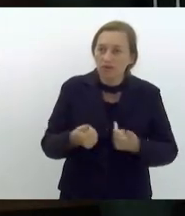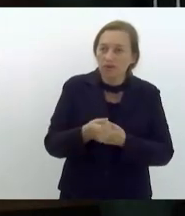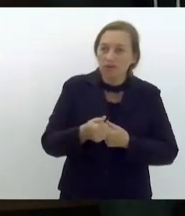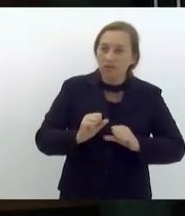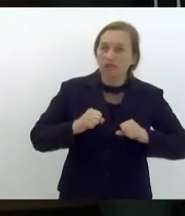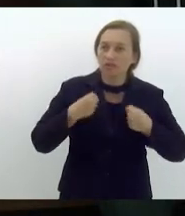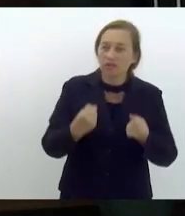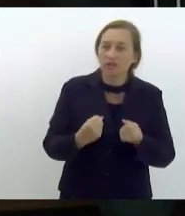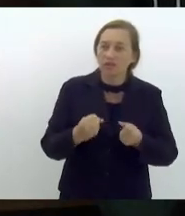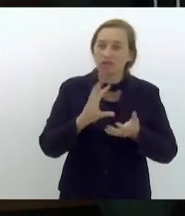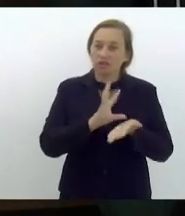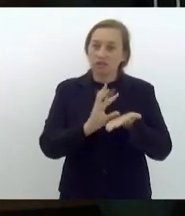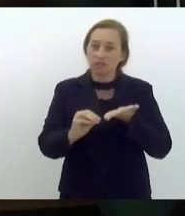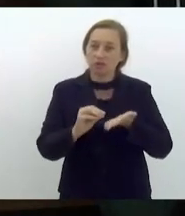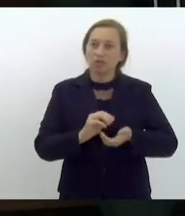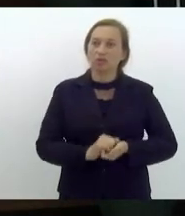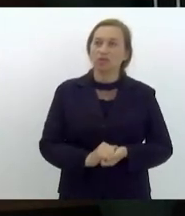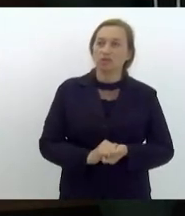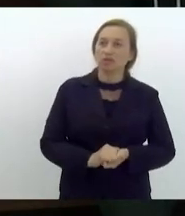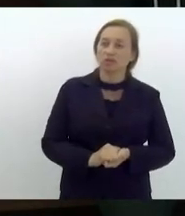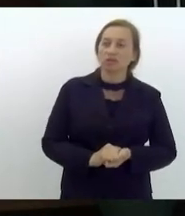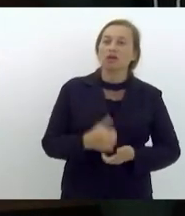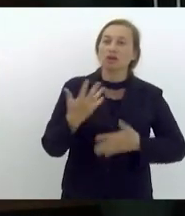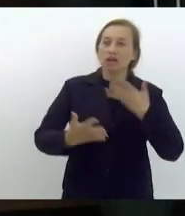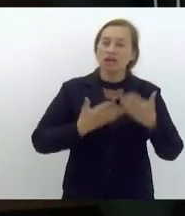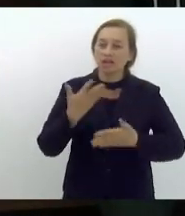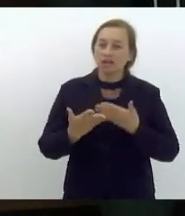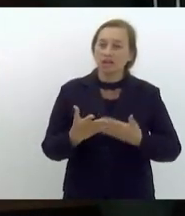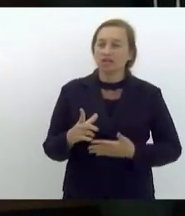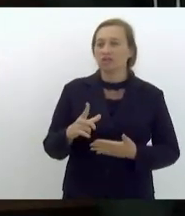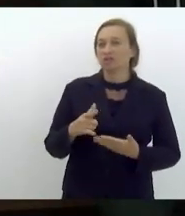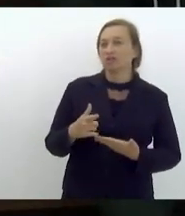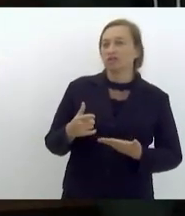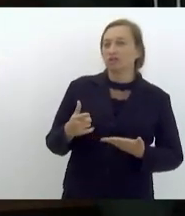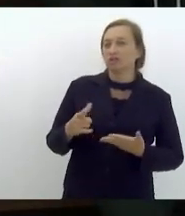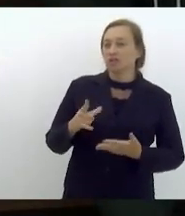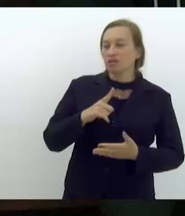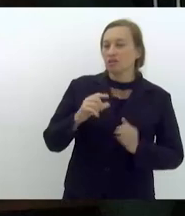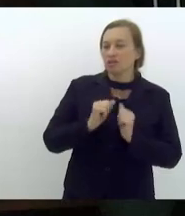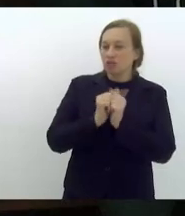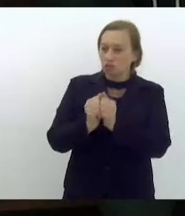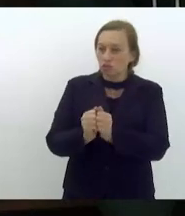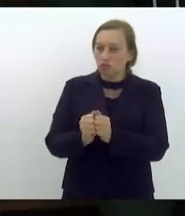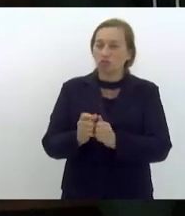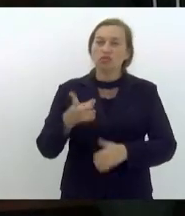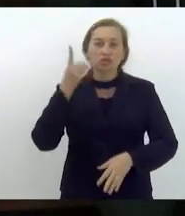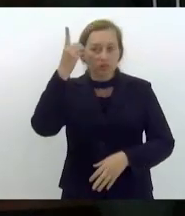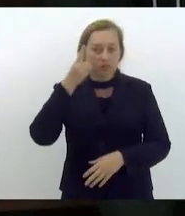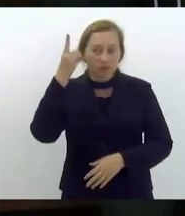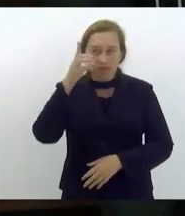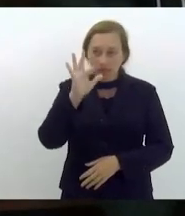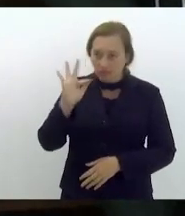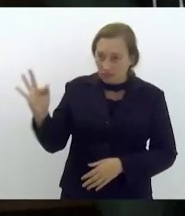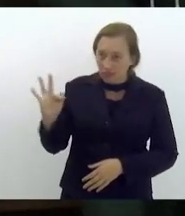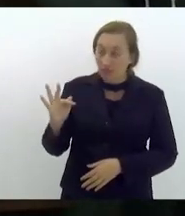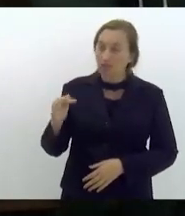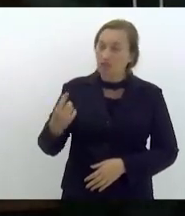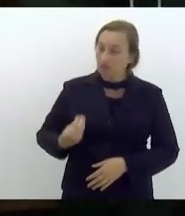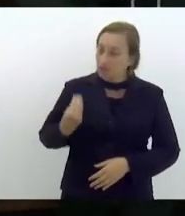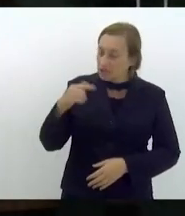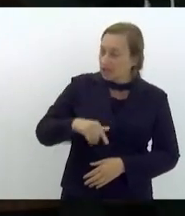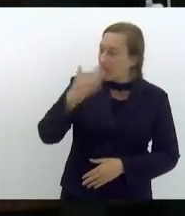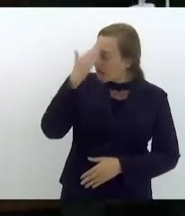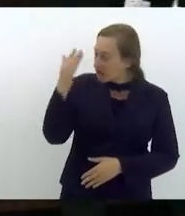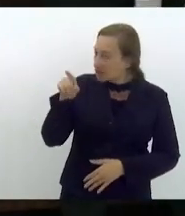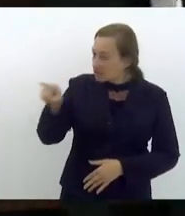propondo muita coisa então é um prazer ter você aqui Deputado Daniel Freitas seja bem-vindo a casa é sua se eu tô aqui hoje eu